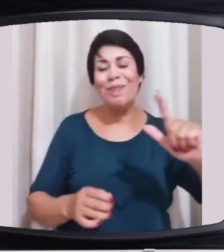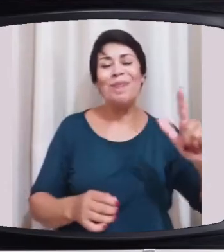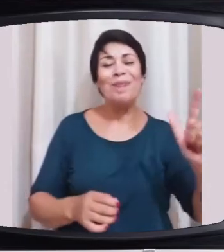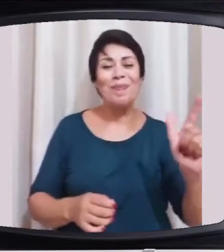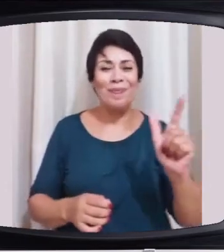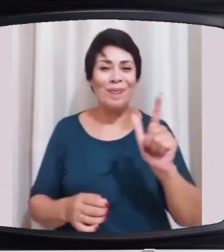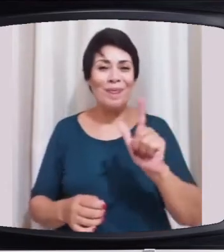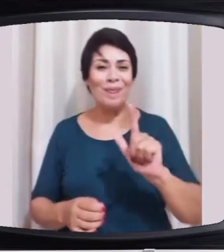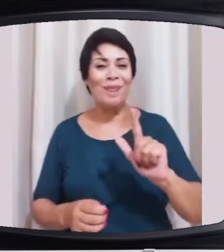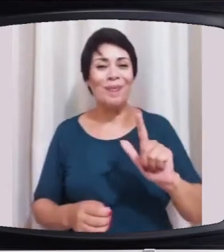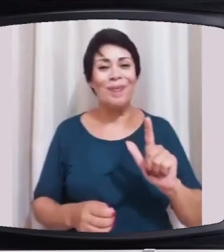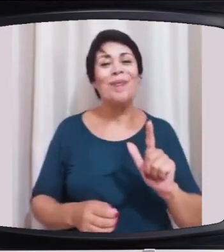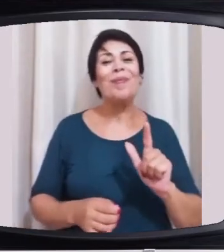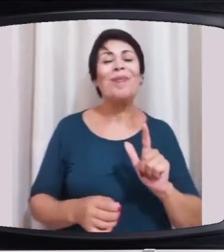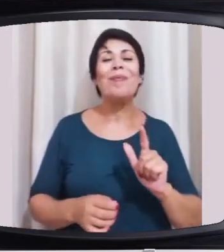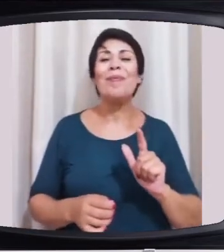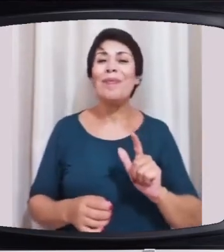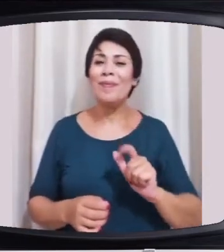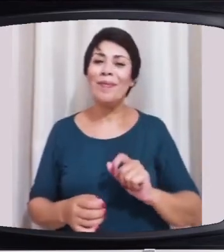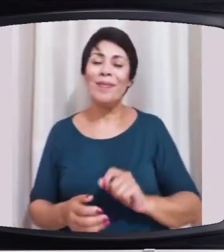playing again for you.